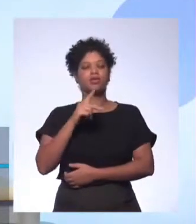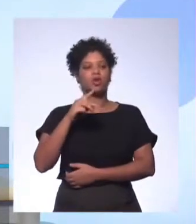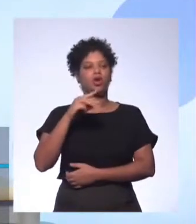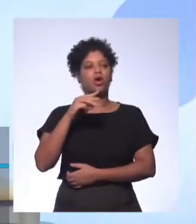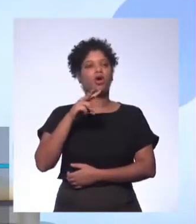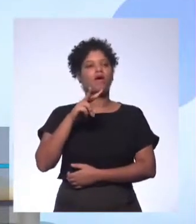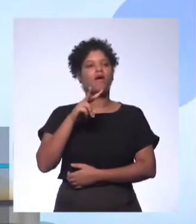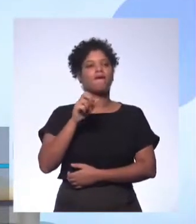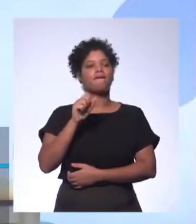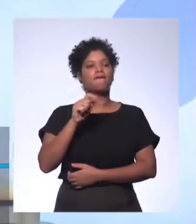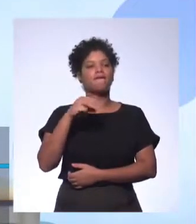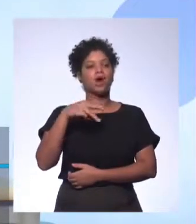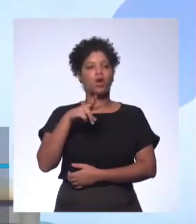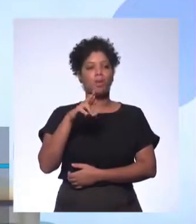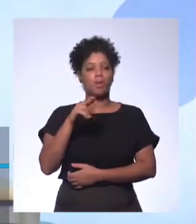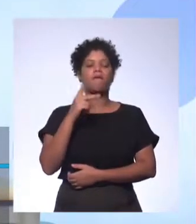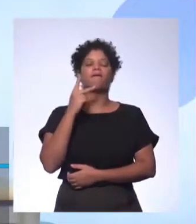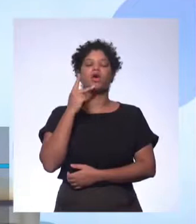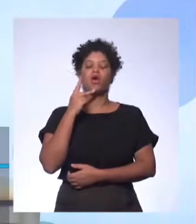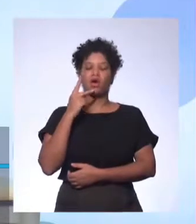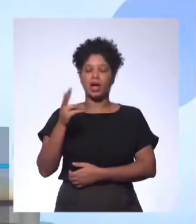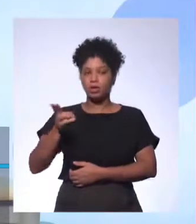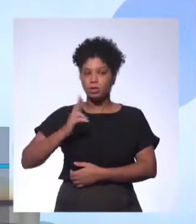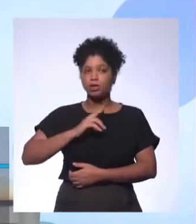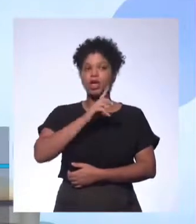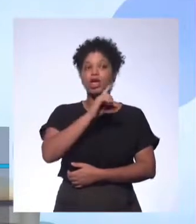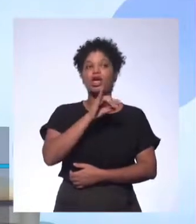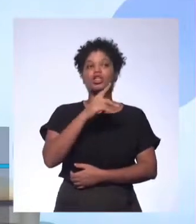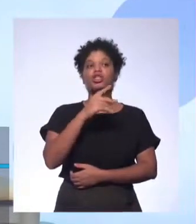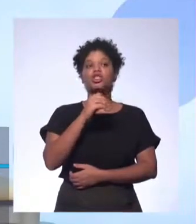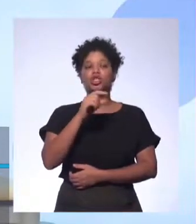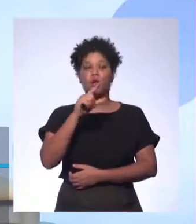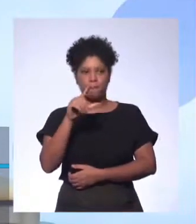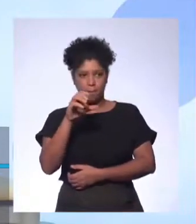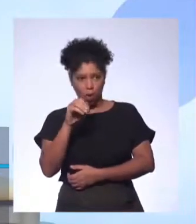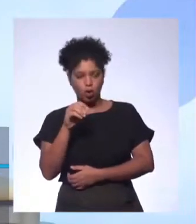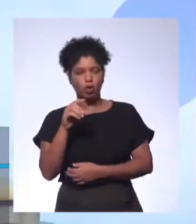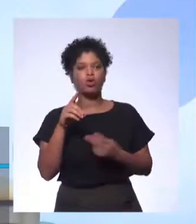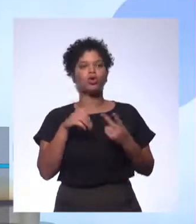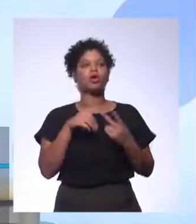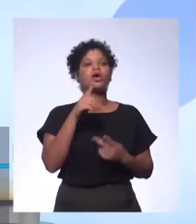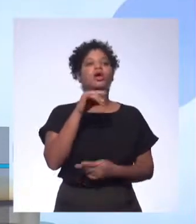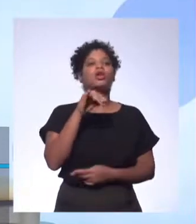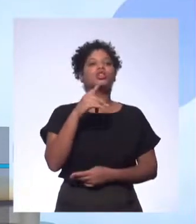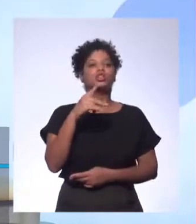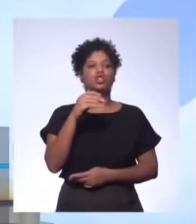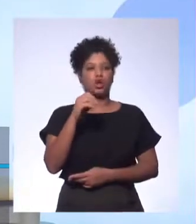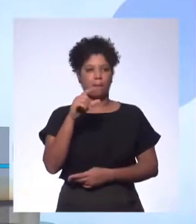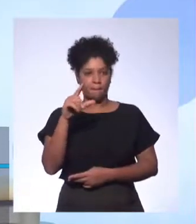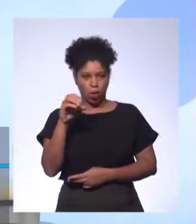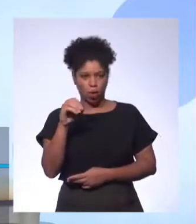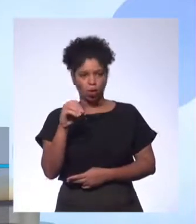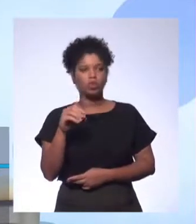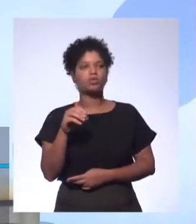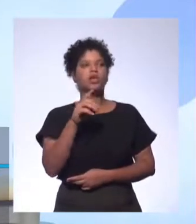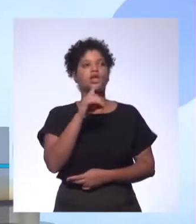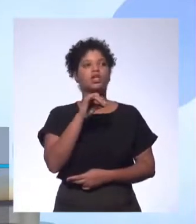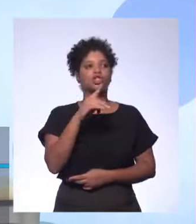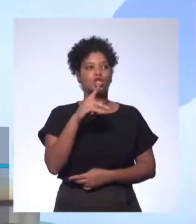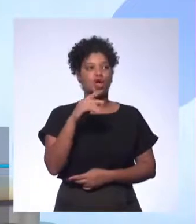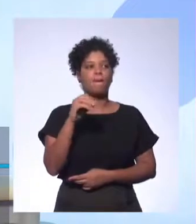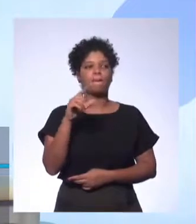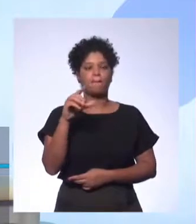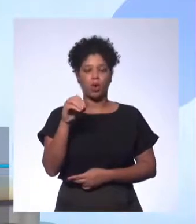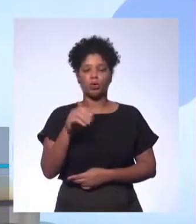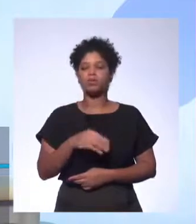o Polo induzido ligação de hidrogênio dipolo-dipolo induzido e de Polo de Polo aí tem o